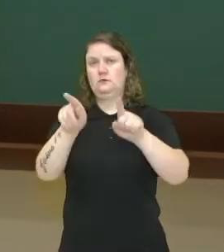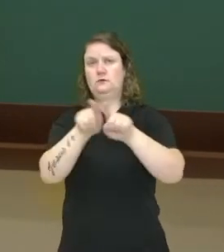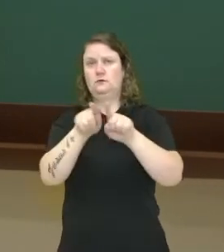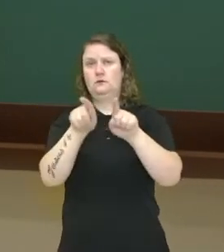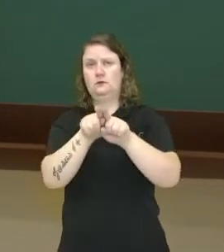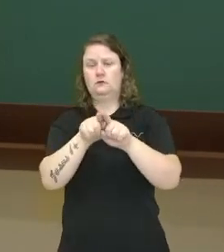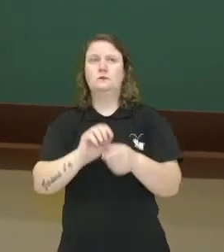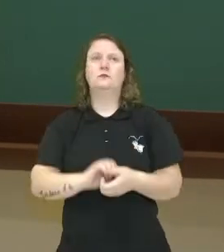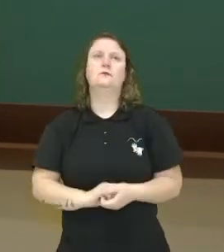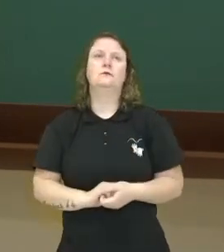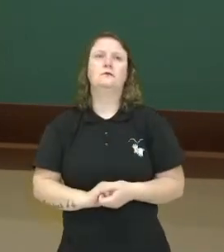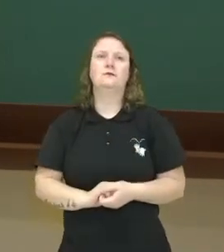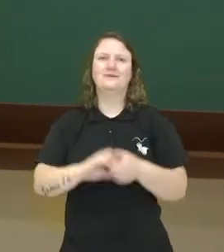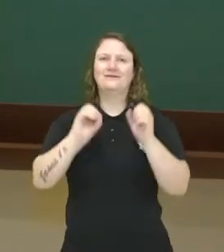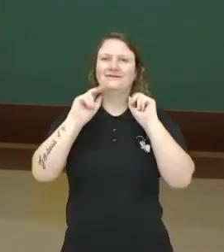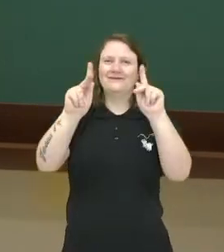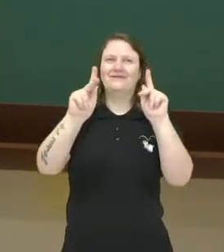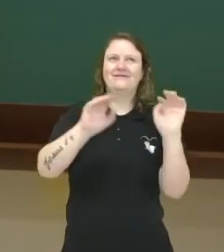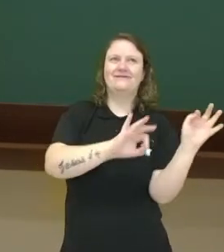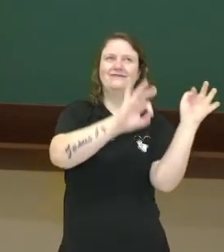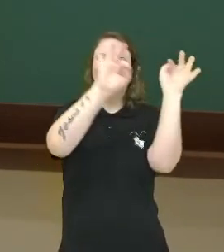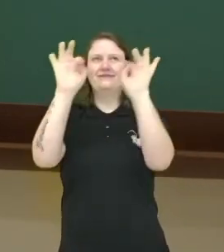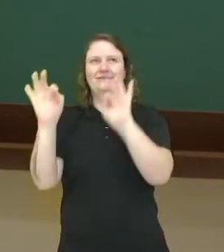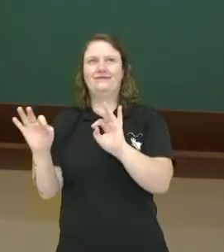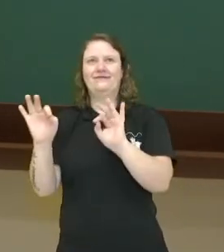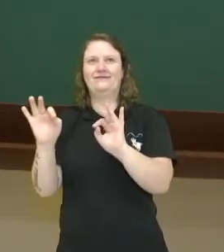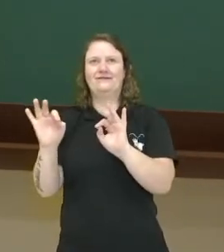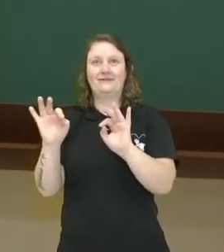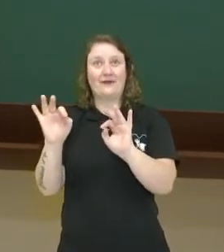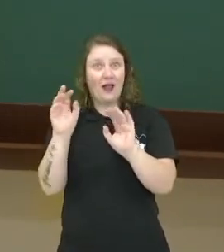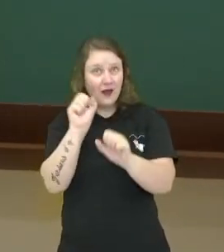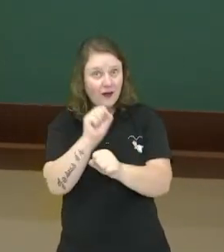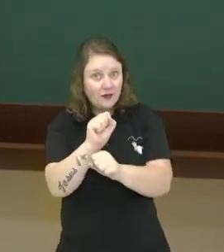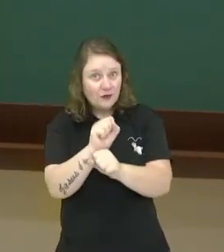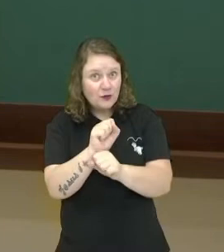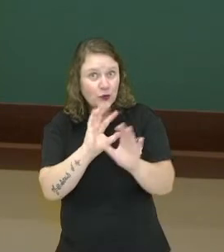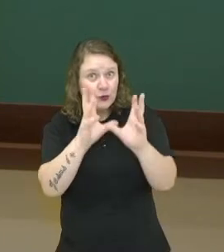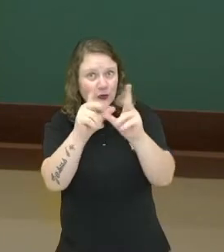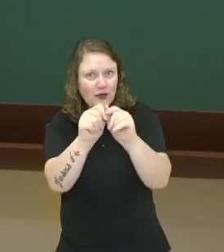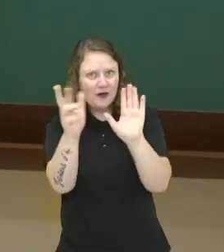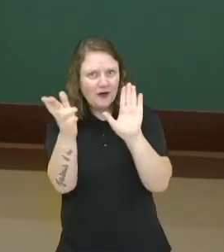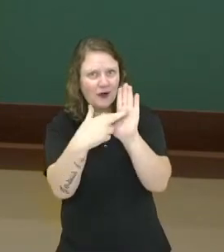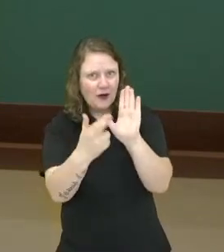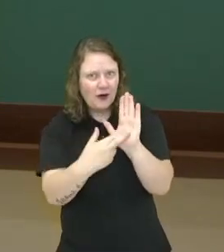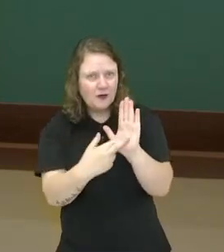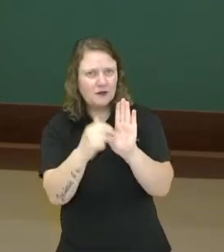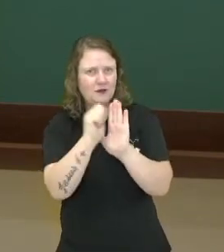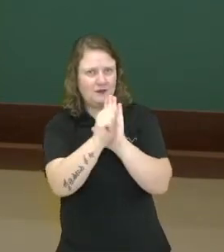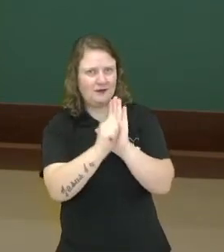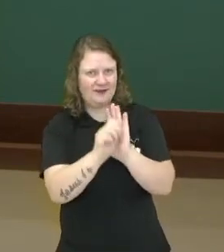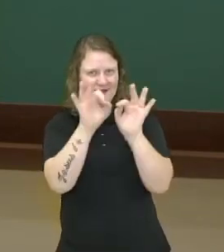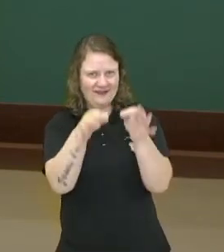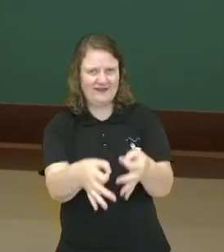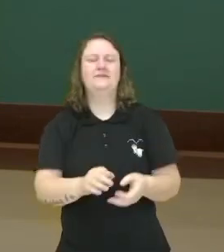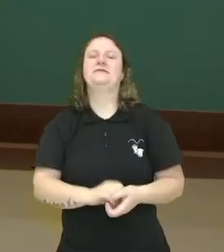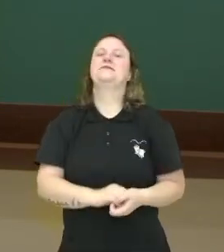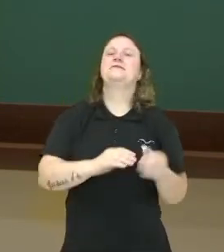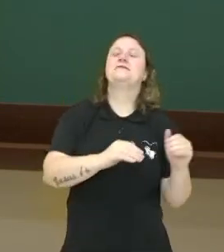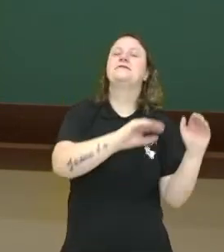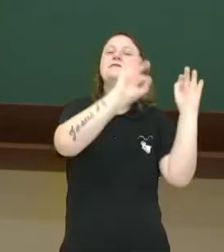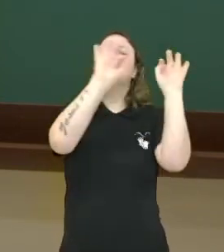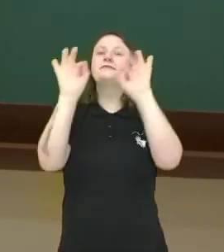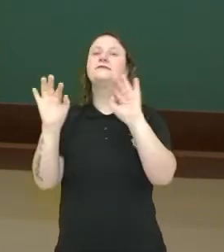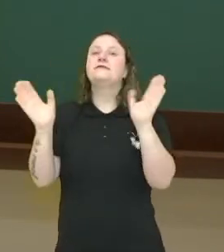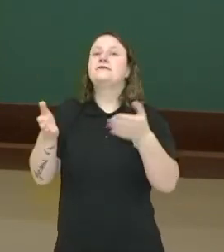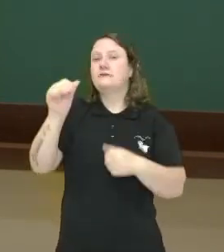potências emergentes, certo? Espero que vocês tenham anotado lá adequadamente. E ainda pensando nessa ideia da Índia